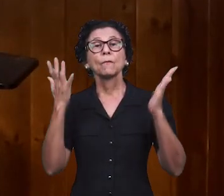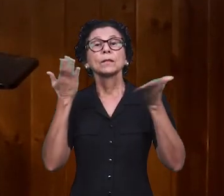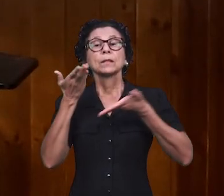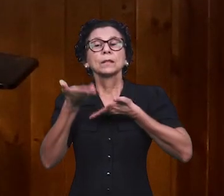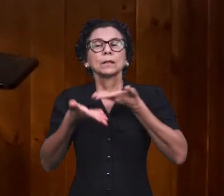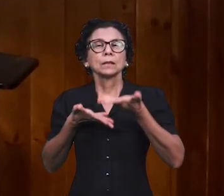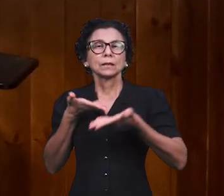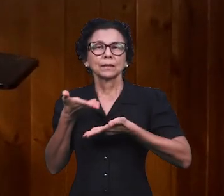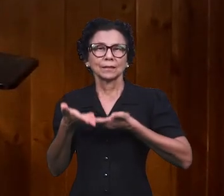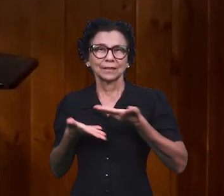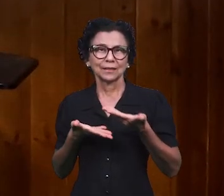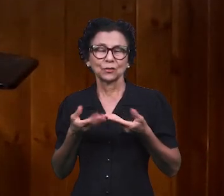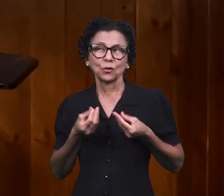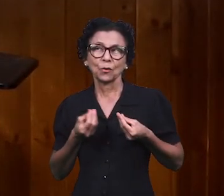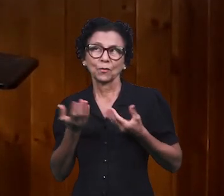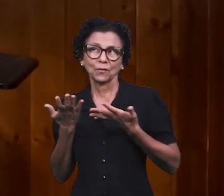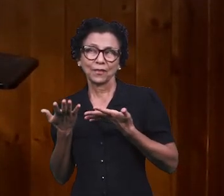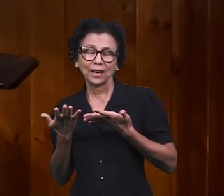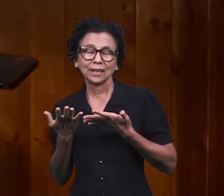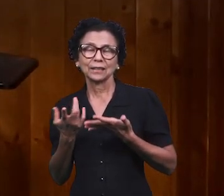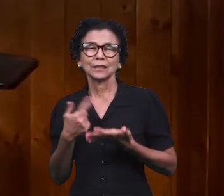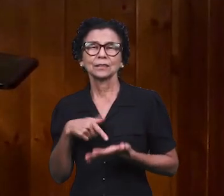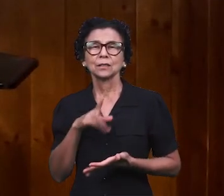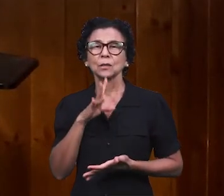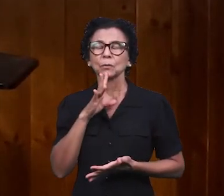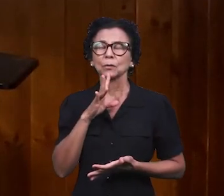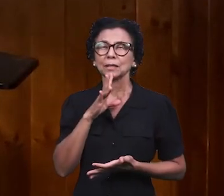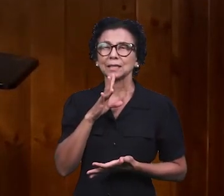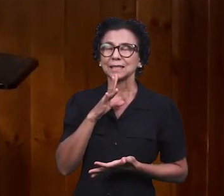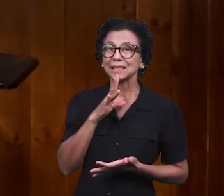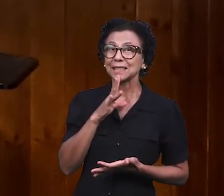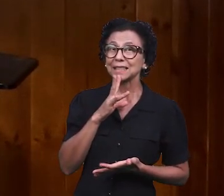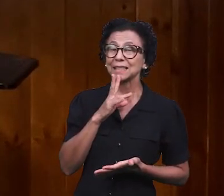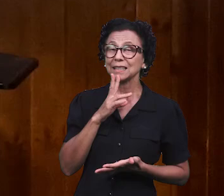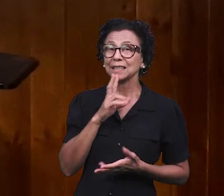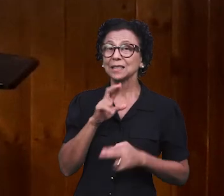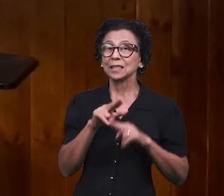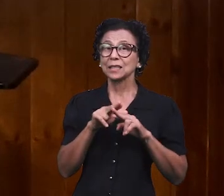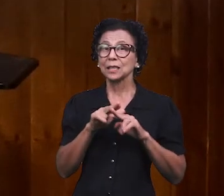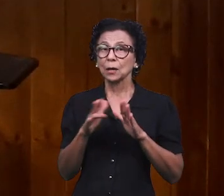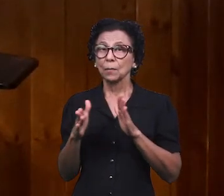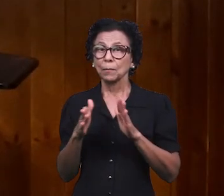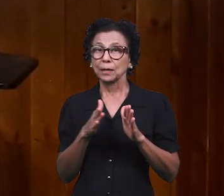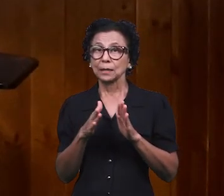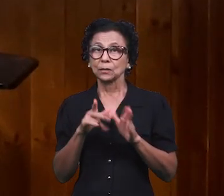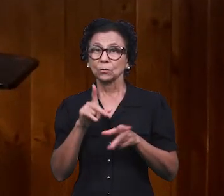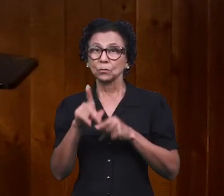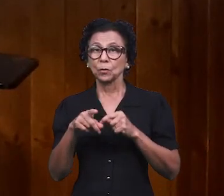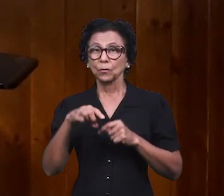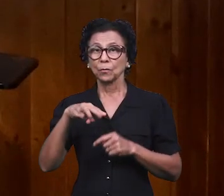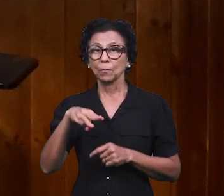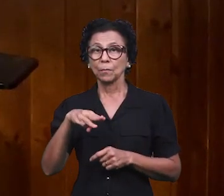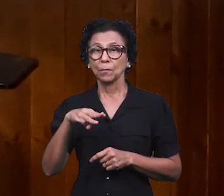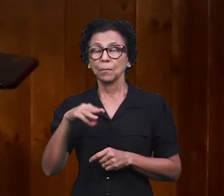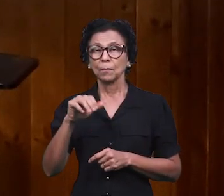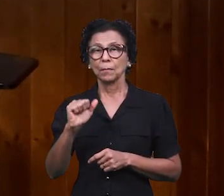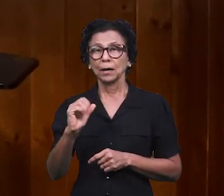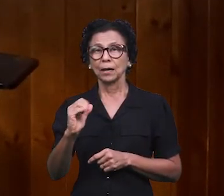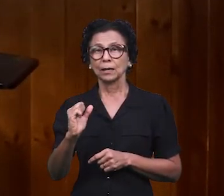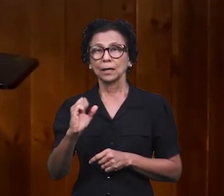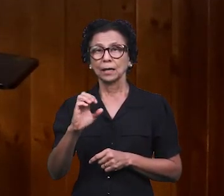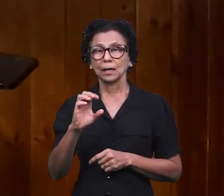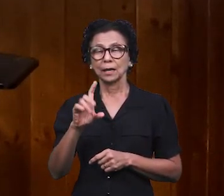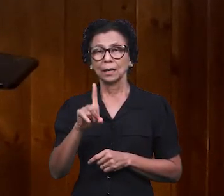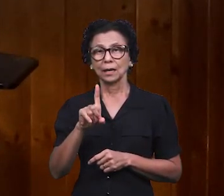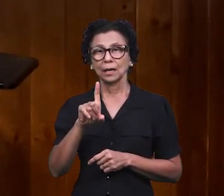dedicação, ela é conhecida por causa do período dos Macabeus. Ela tem um